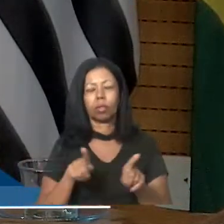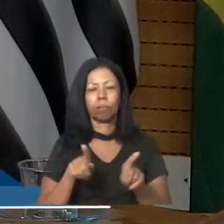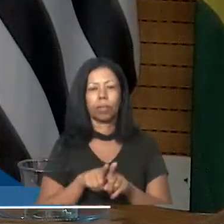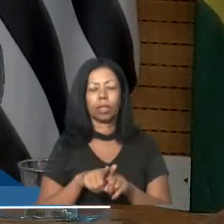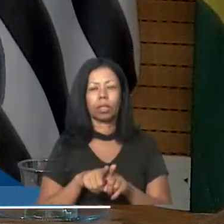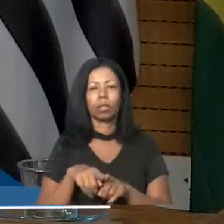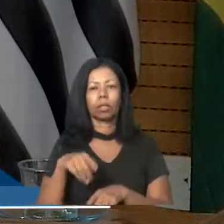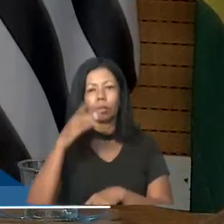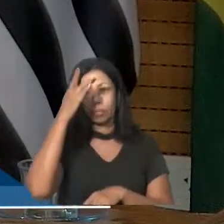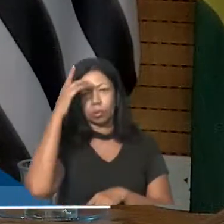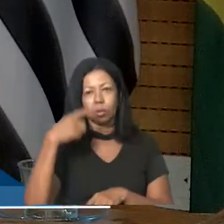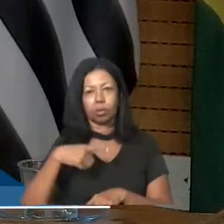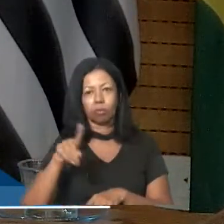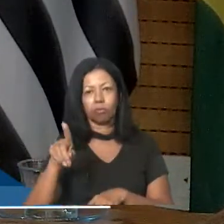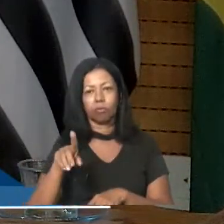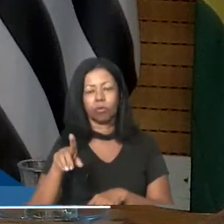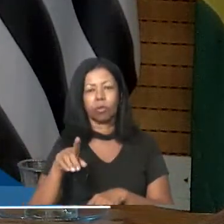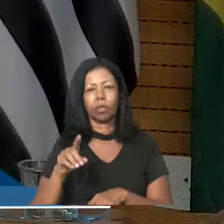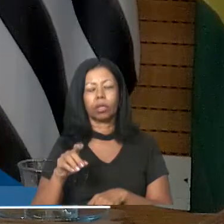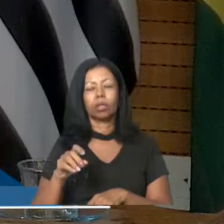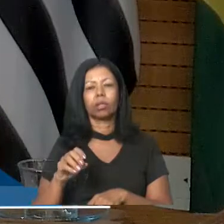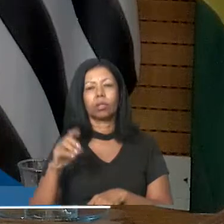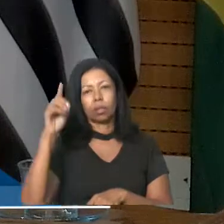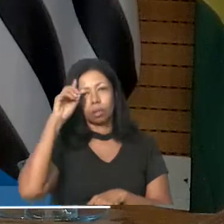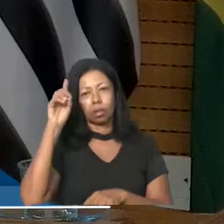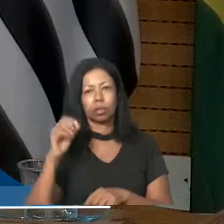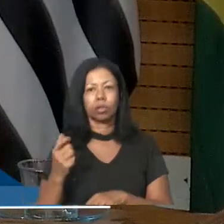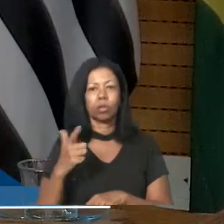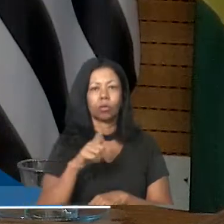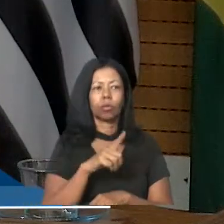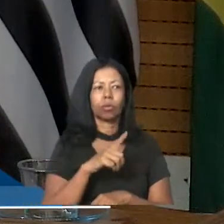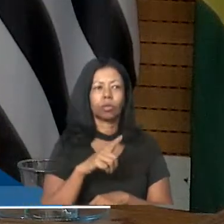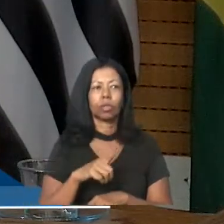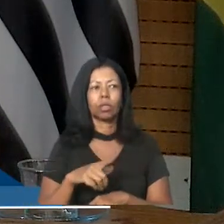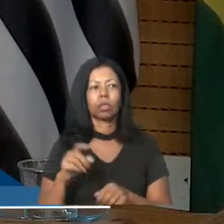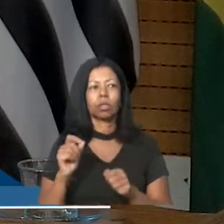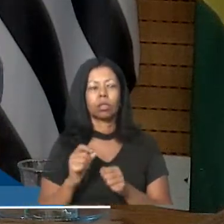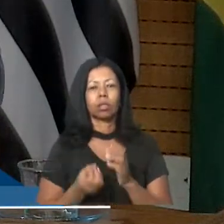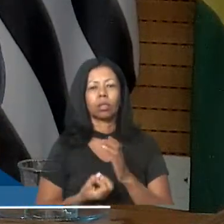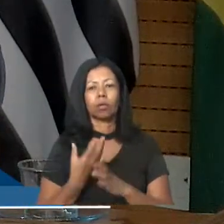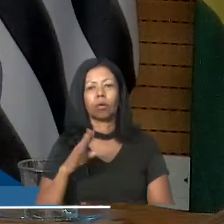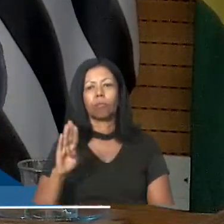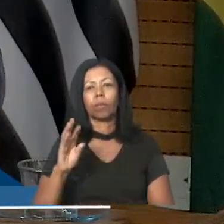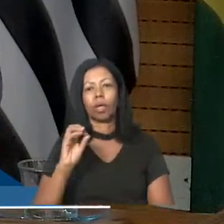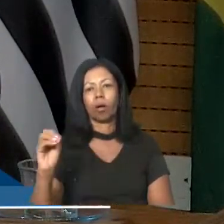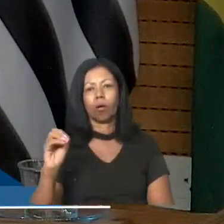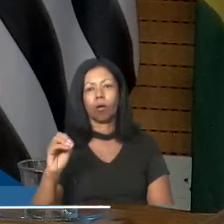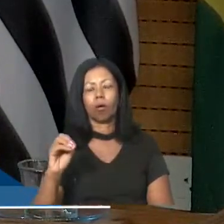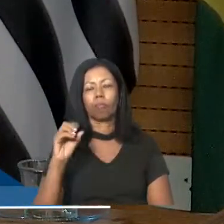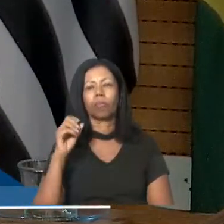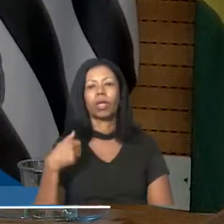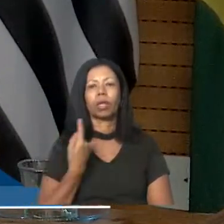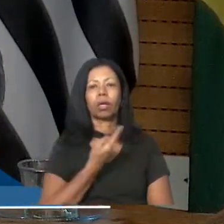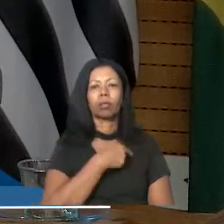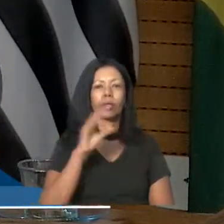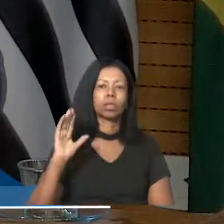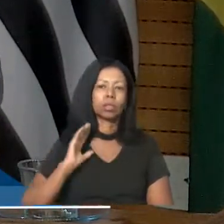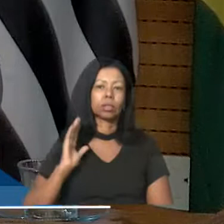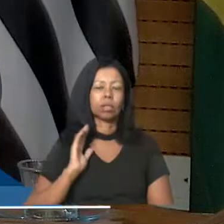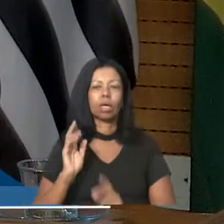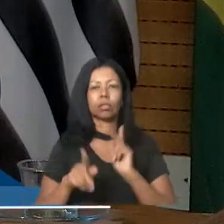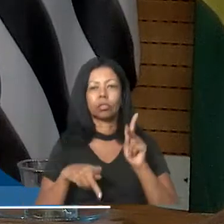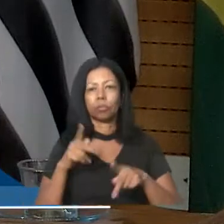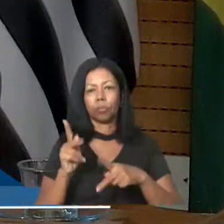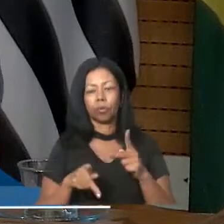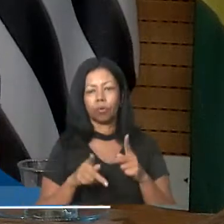de quem foi naquele dia ou quem foi no dia seguinte, quem elaborou o boletim de ocorrência, essa é a nossa cidade, esse é o nosso